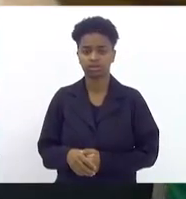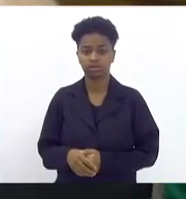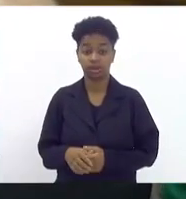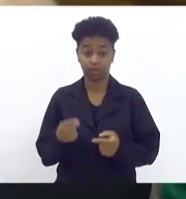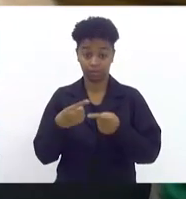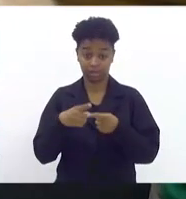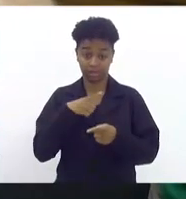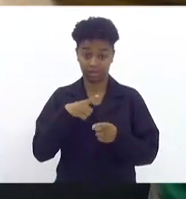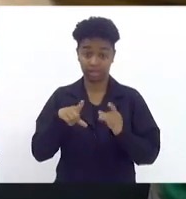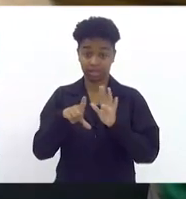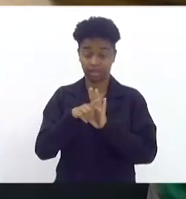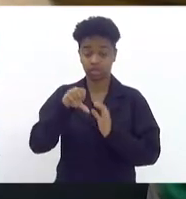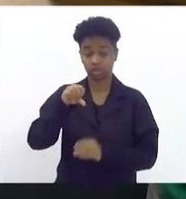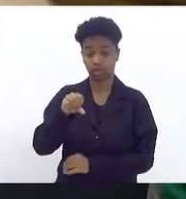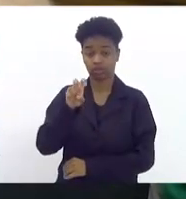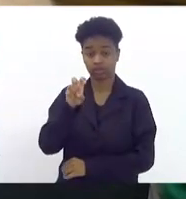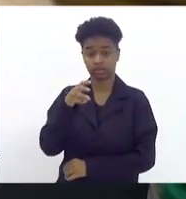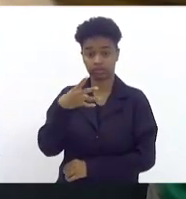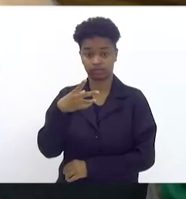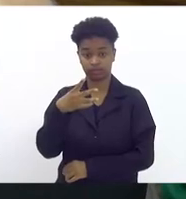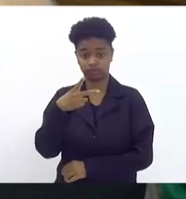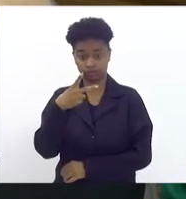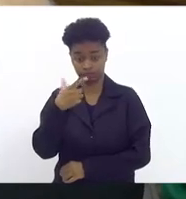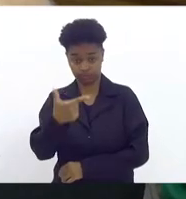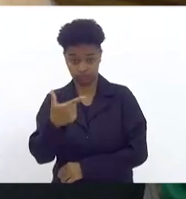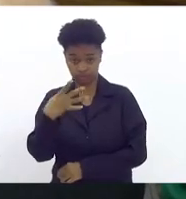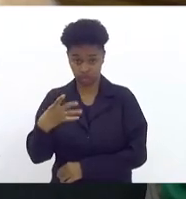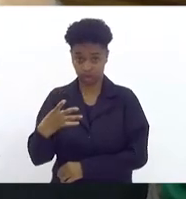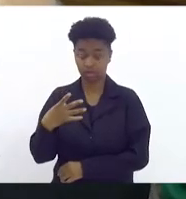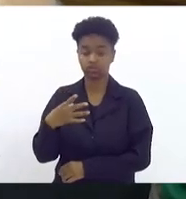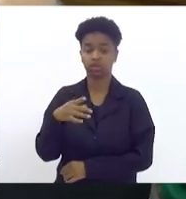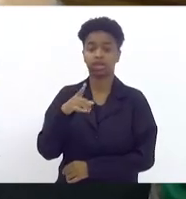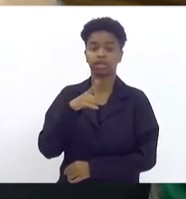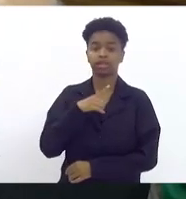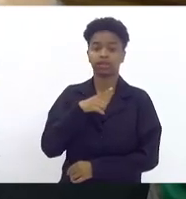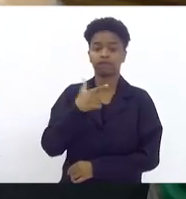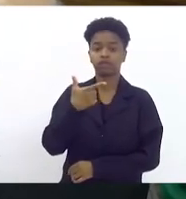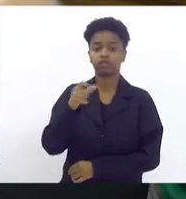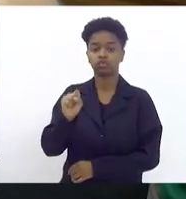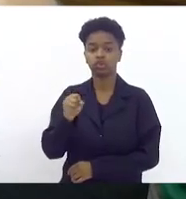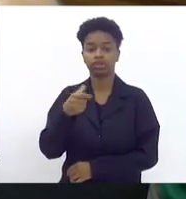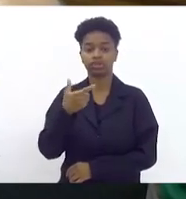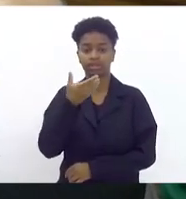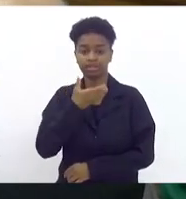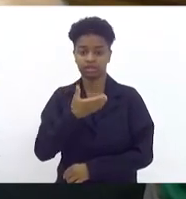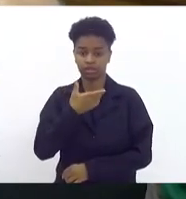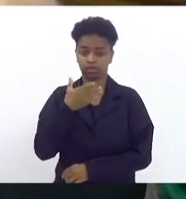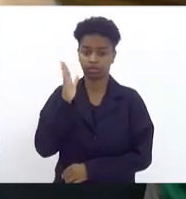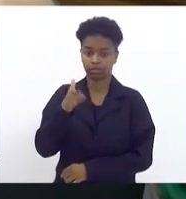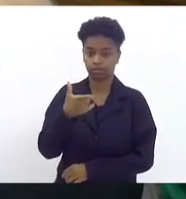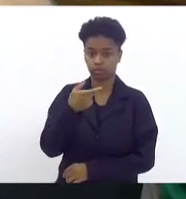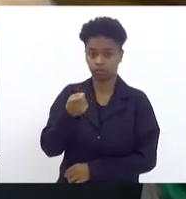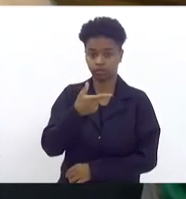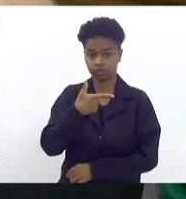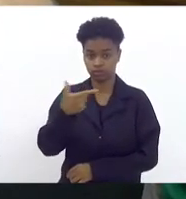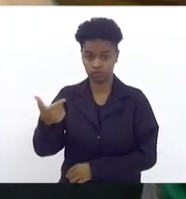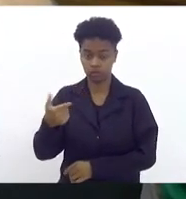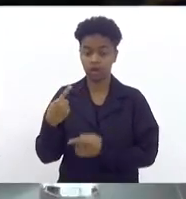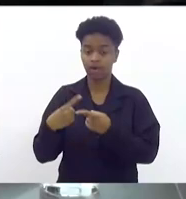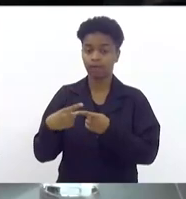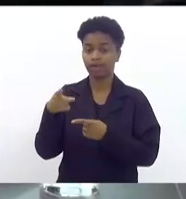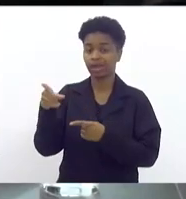lei 9.524... De 28 de dezembro de 21, esta lei